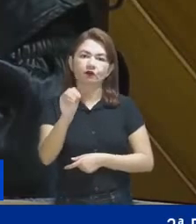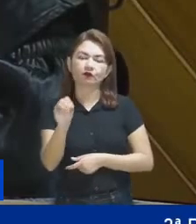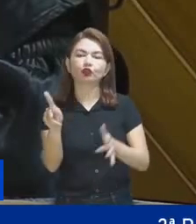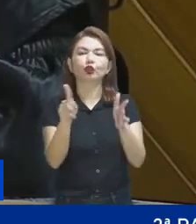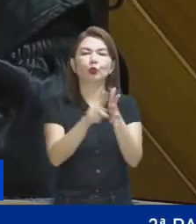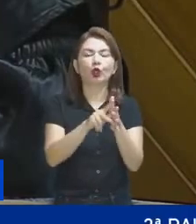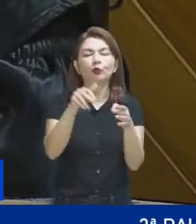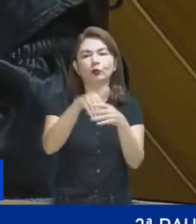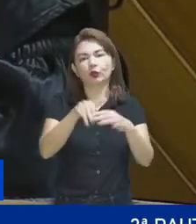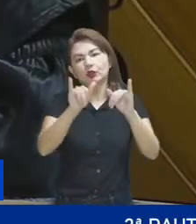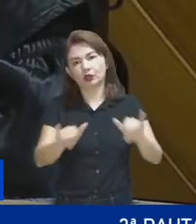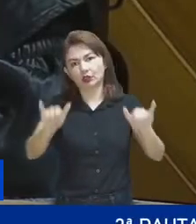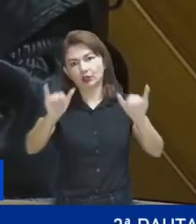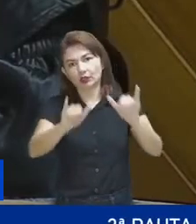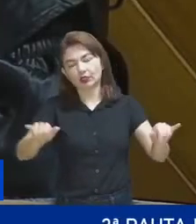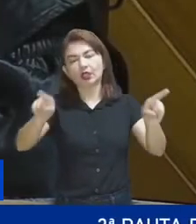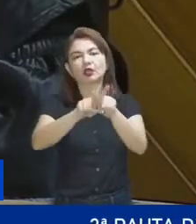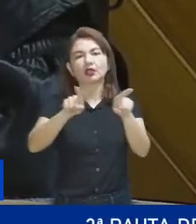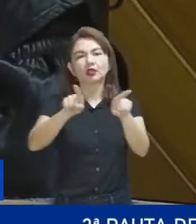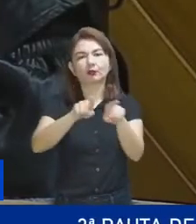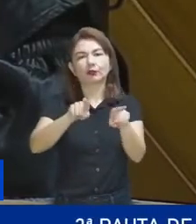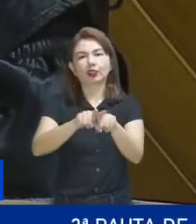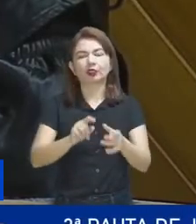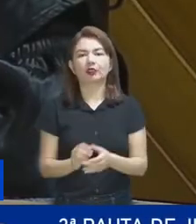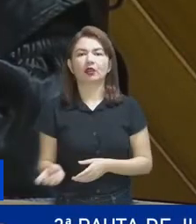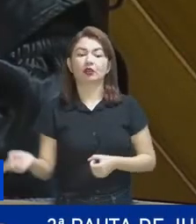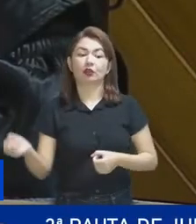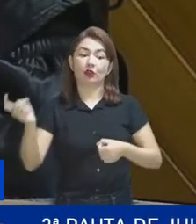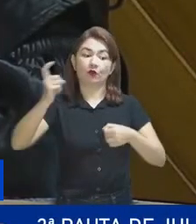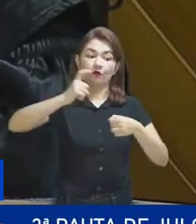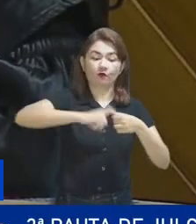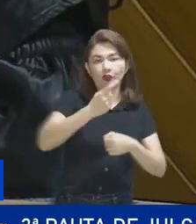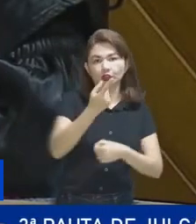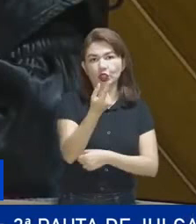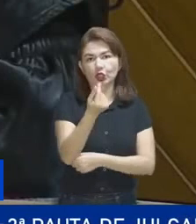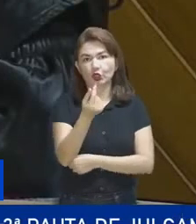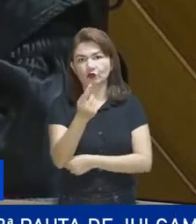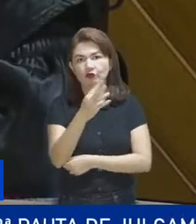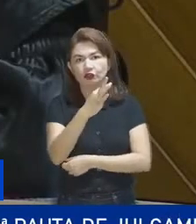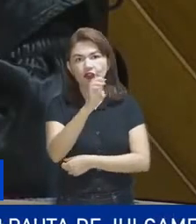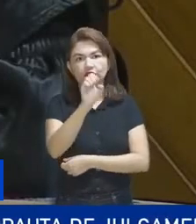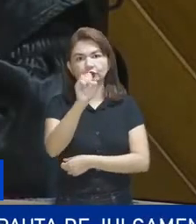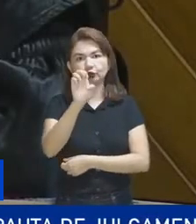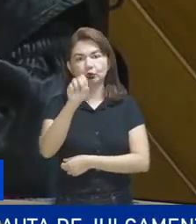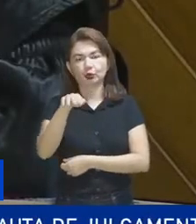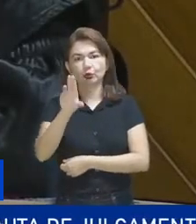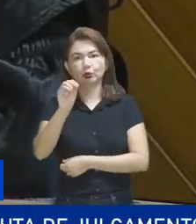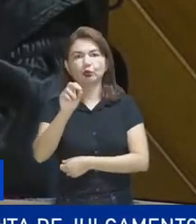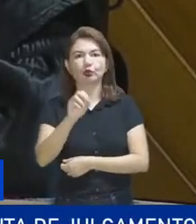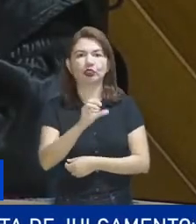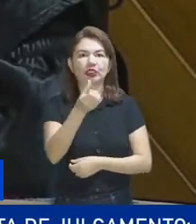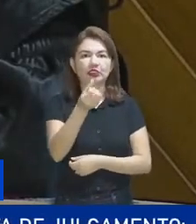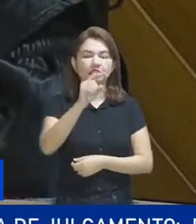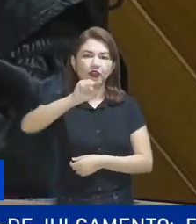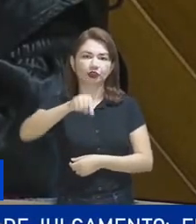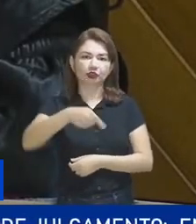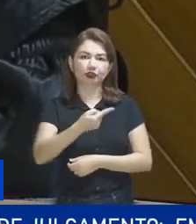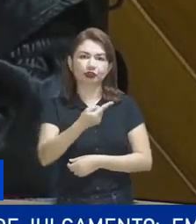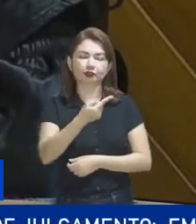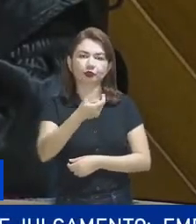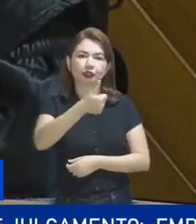Campanha, devendo também ser devolvido ao Tesouro o valor em que indicou de R$